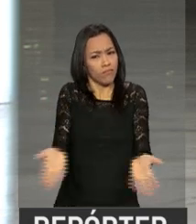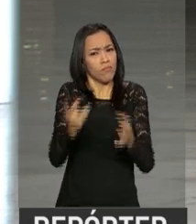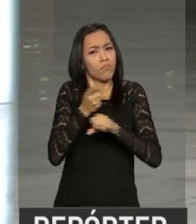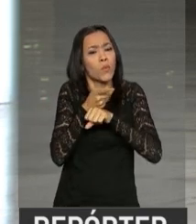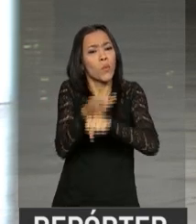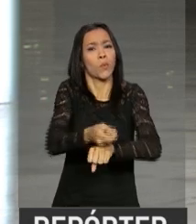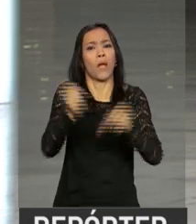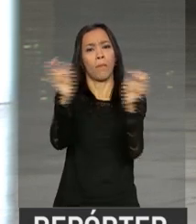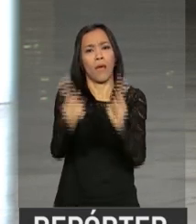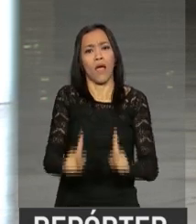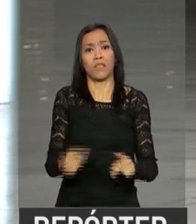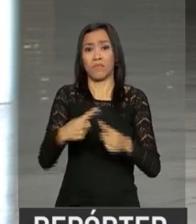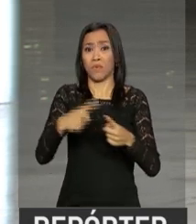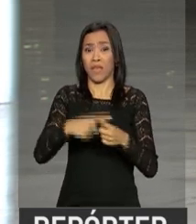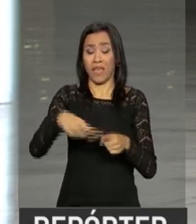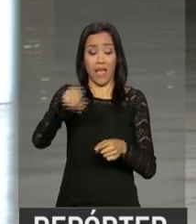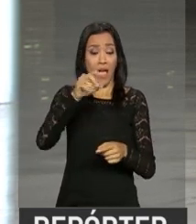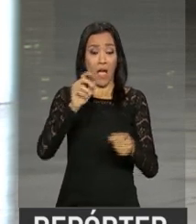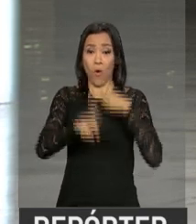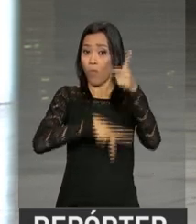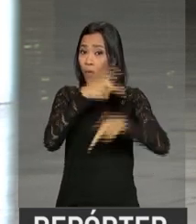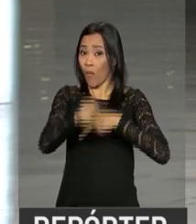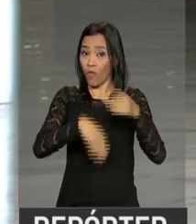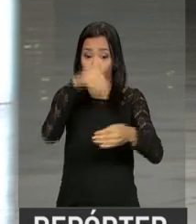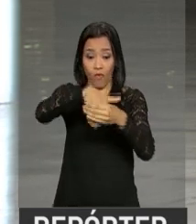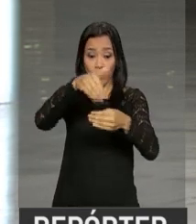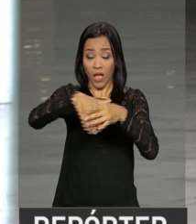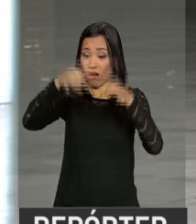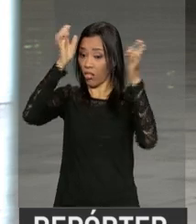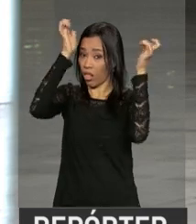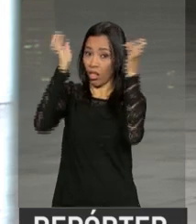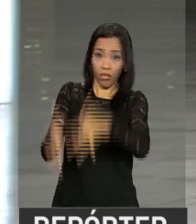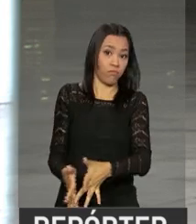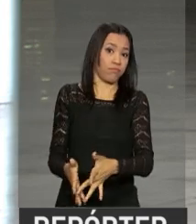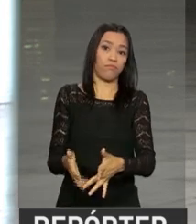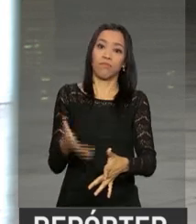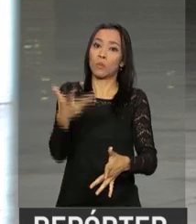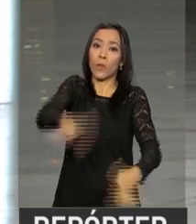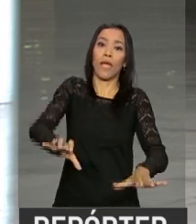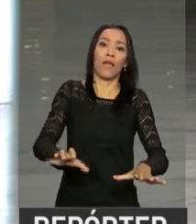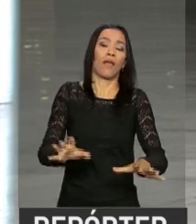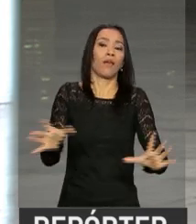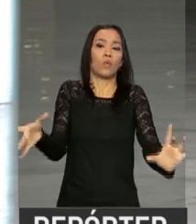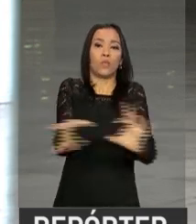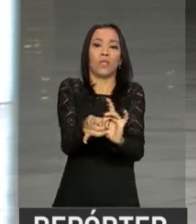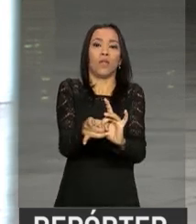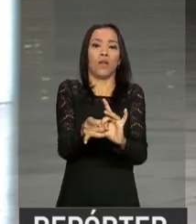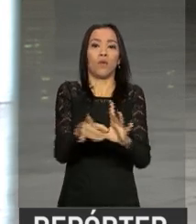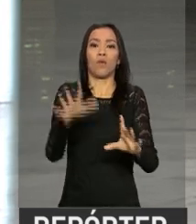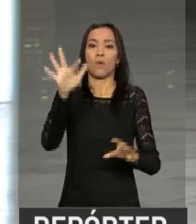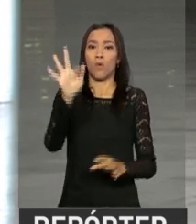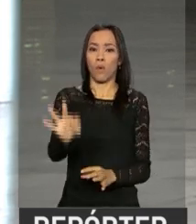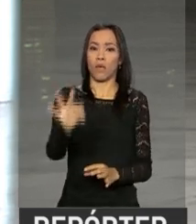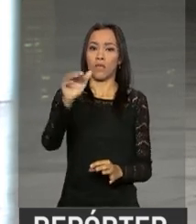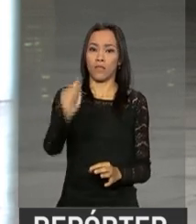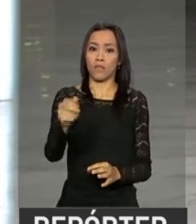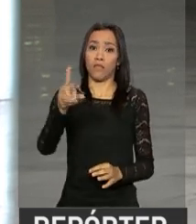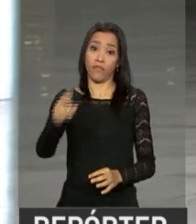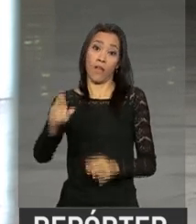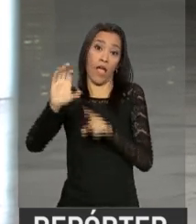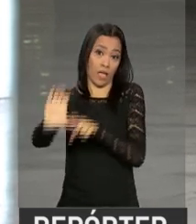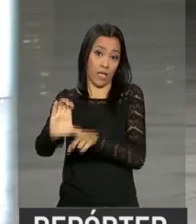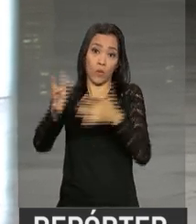país vizinho decidiu rejeitar em um plebiscito o acordo de paz entre o governo e as FARC, as Forças